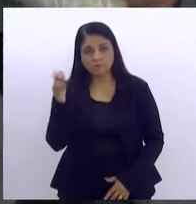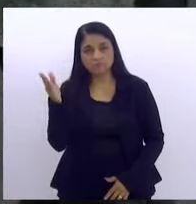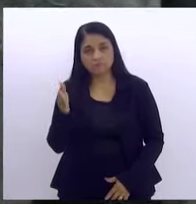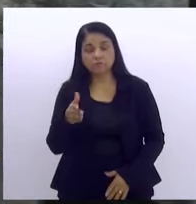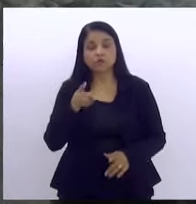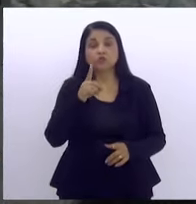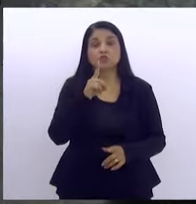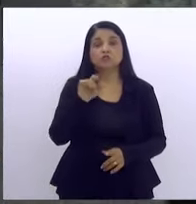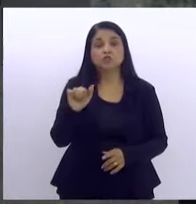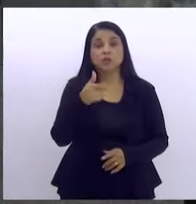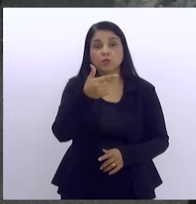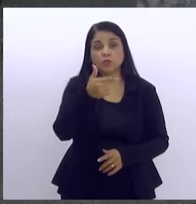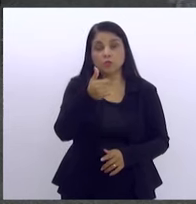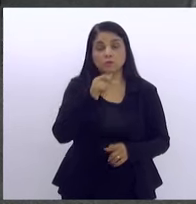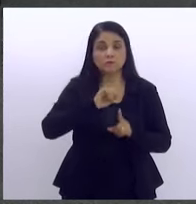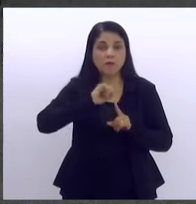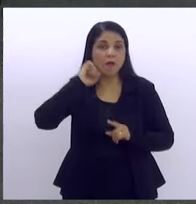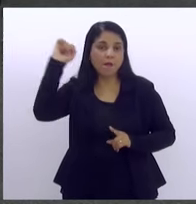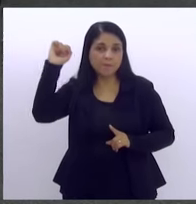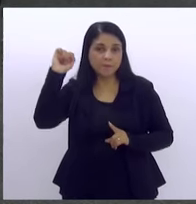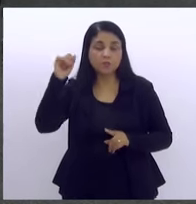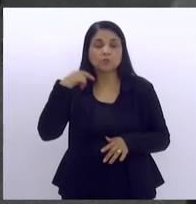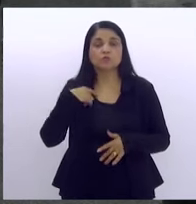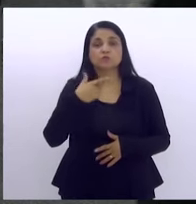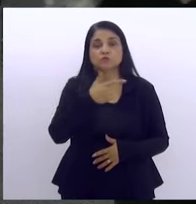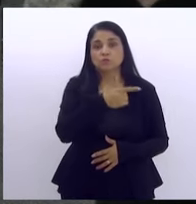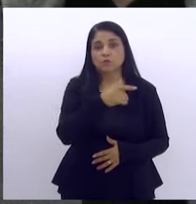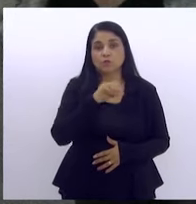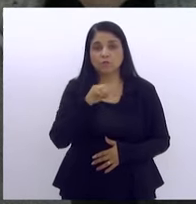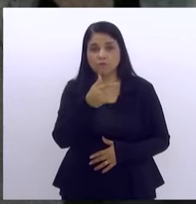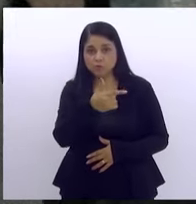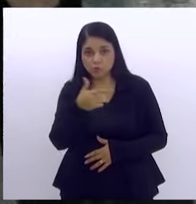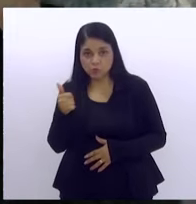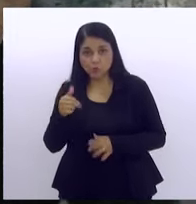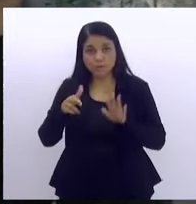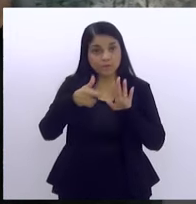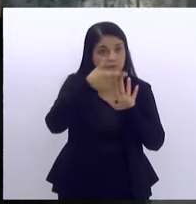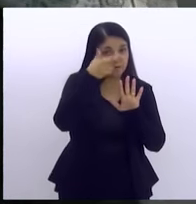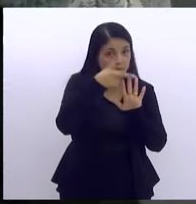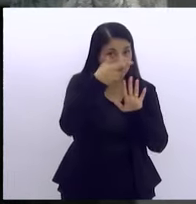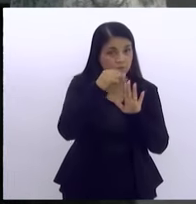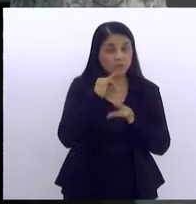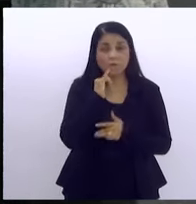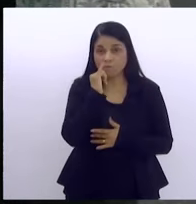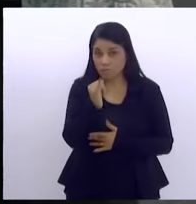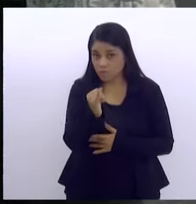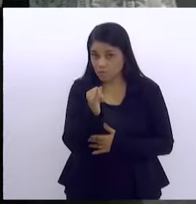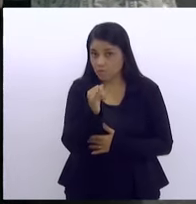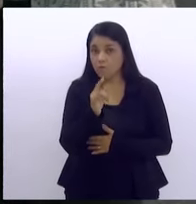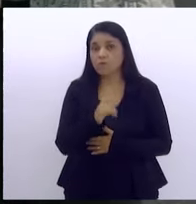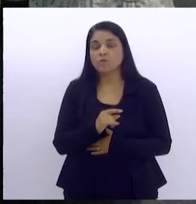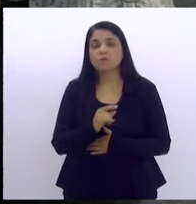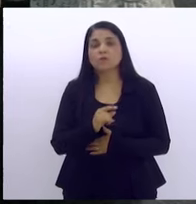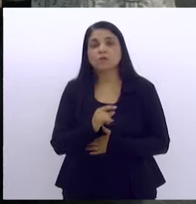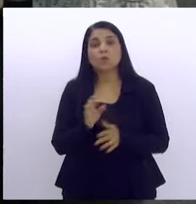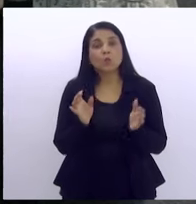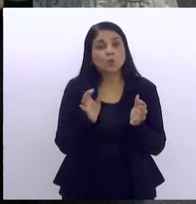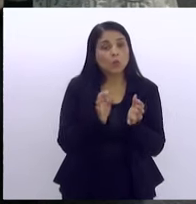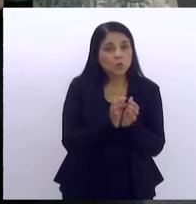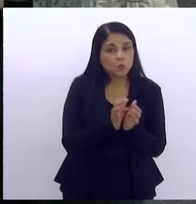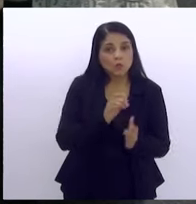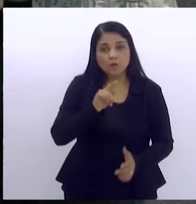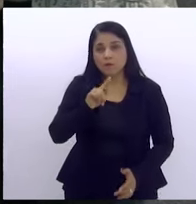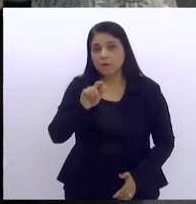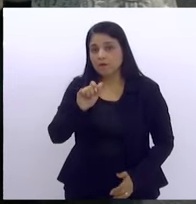de 21. E esta resolução diz que este grupo